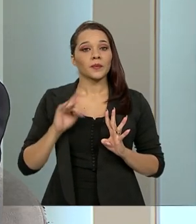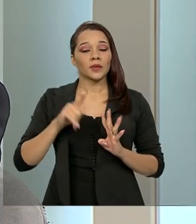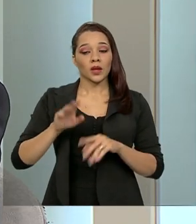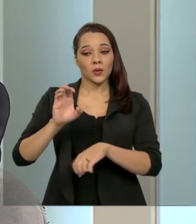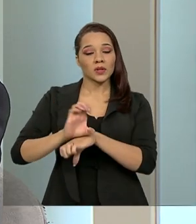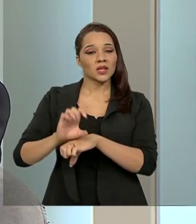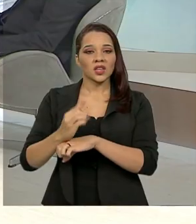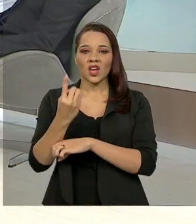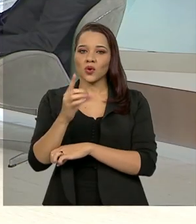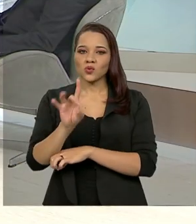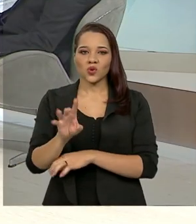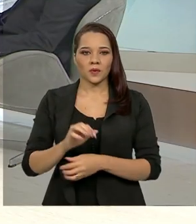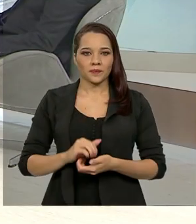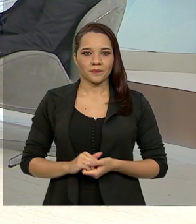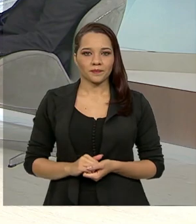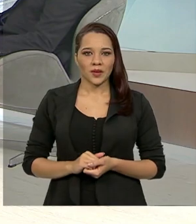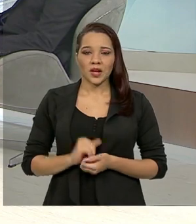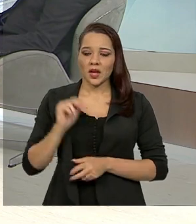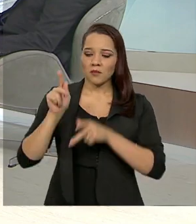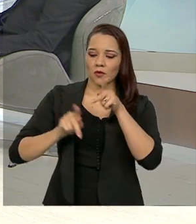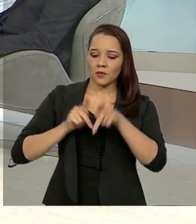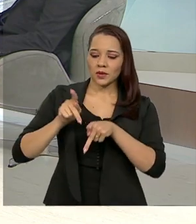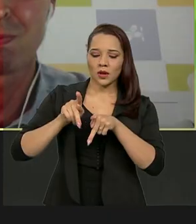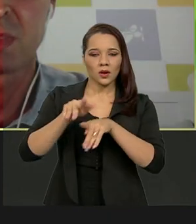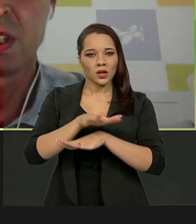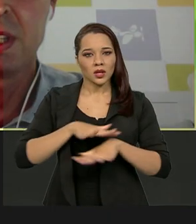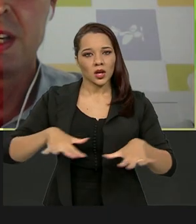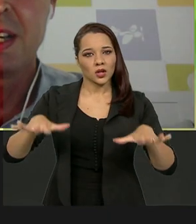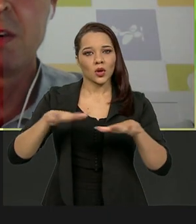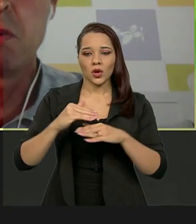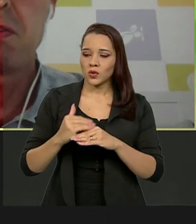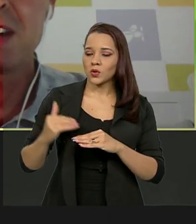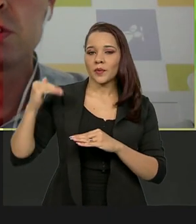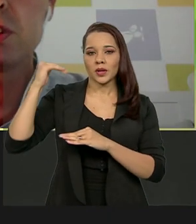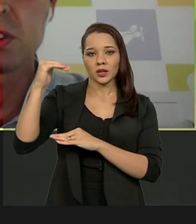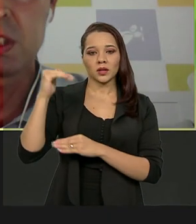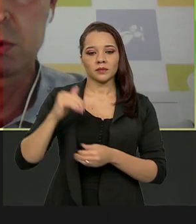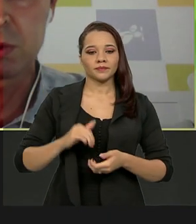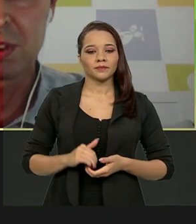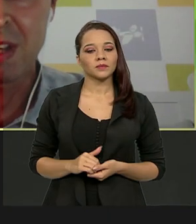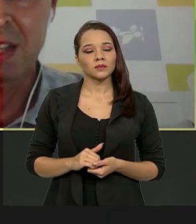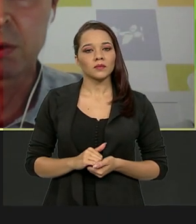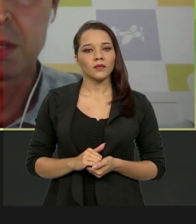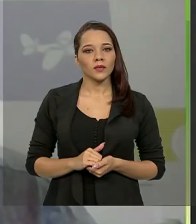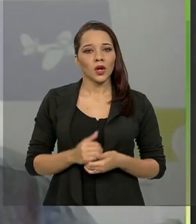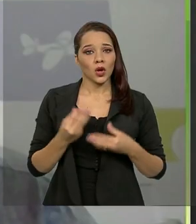é um só e é formado por povo, território e soberania. O fato